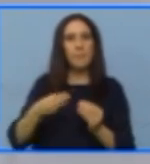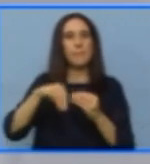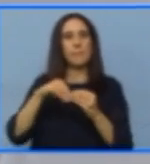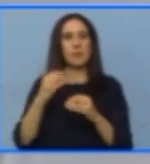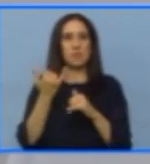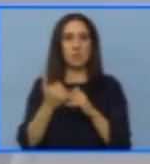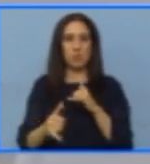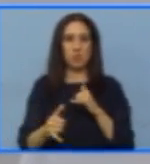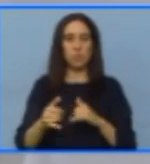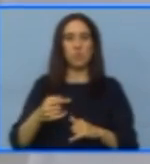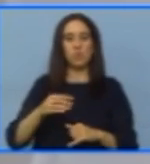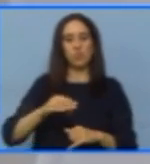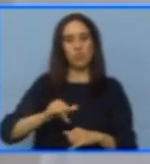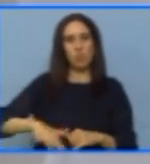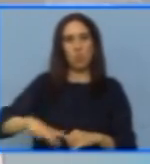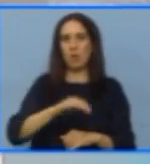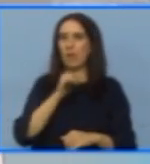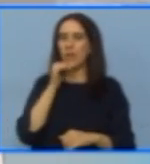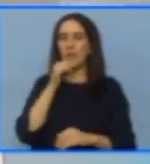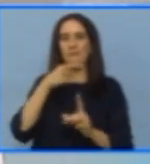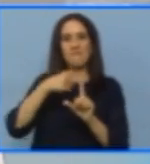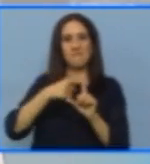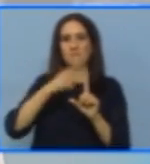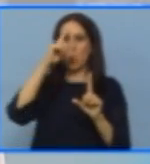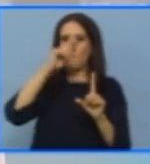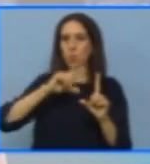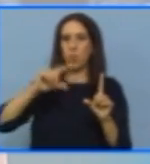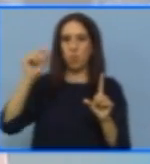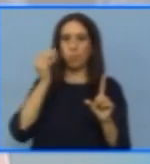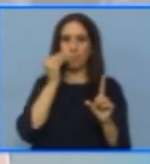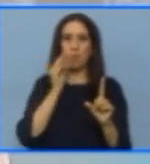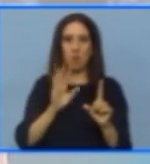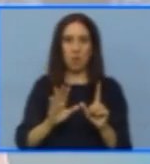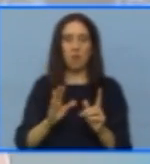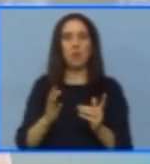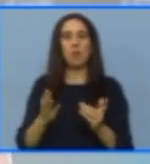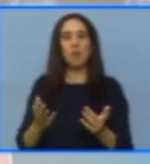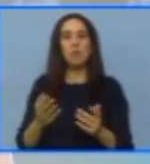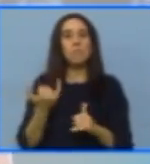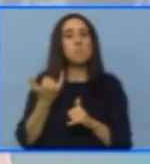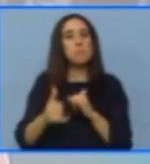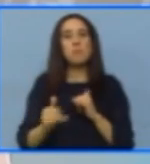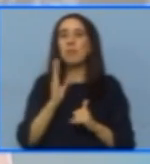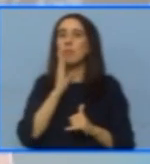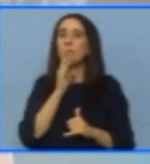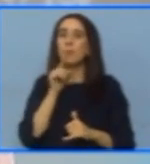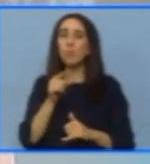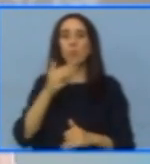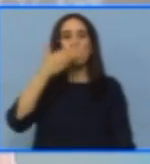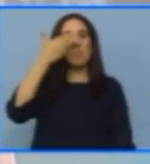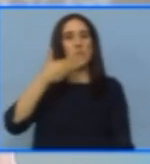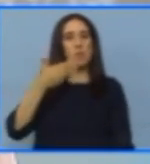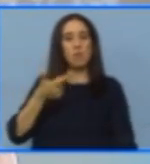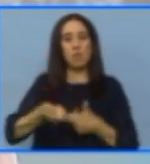riscos, estaremos numa zona onde tipicamente as temperaturas são mais elevadas. Consoante os riscos que nós tenhamos em cada um dos dias,